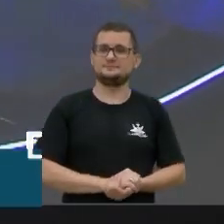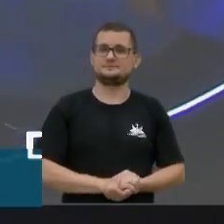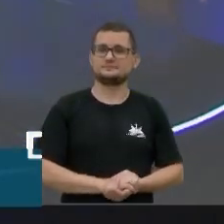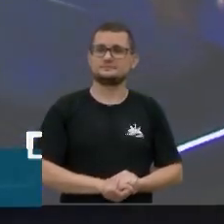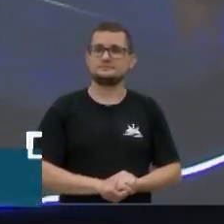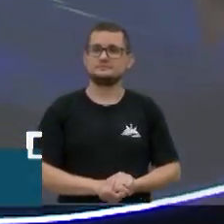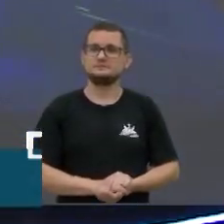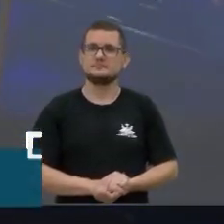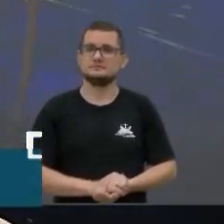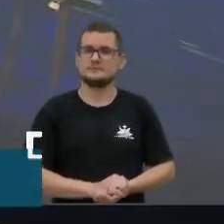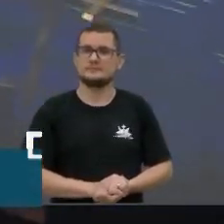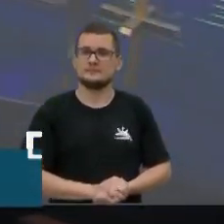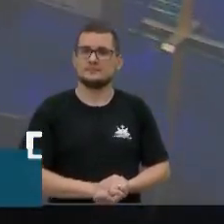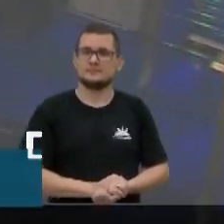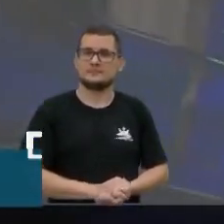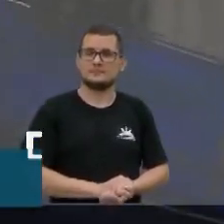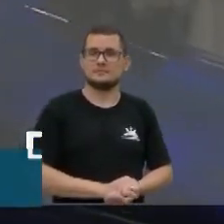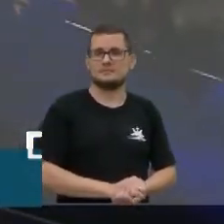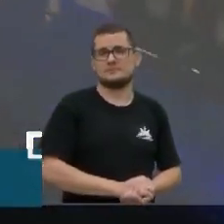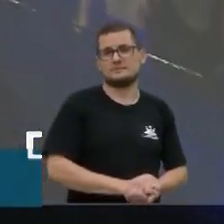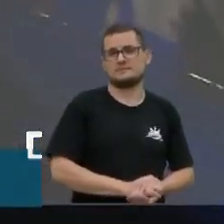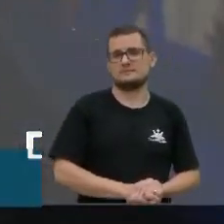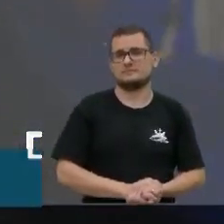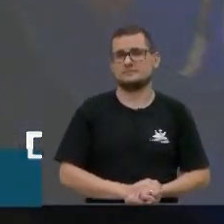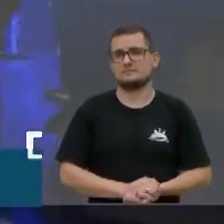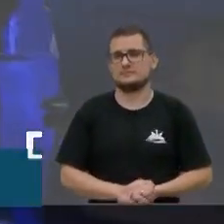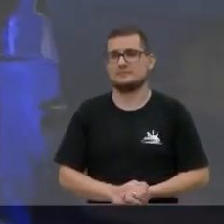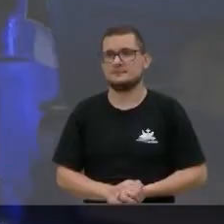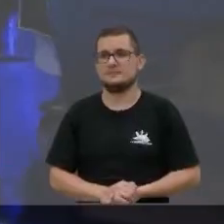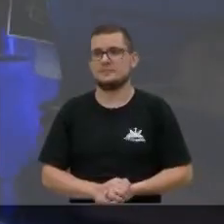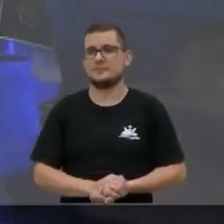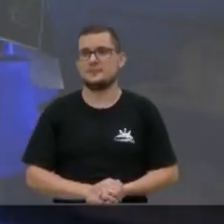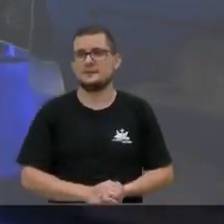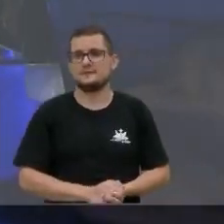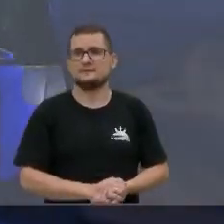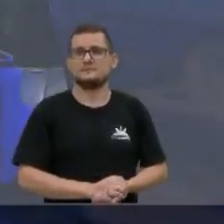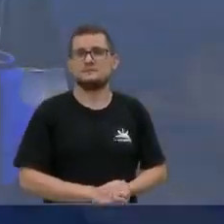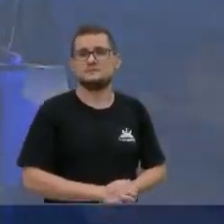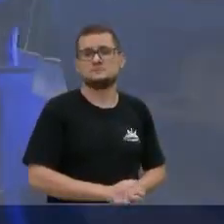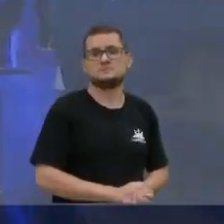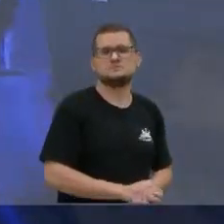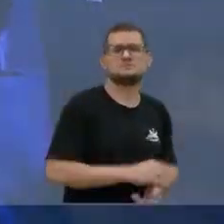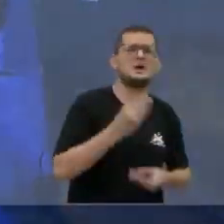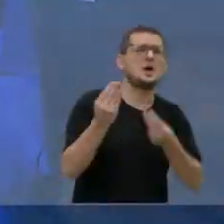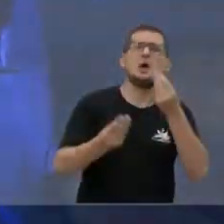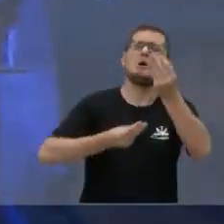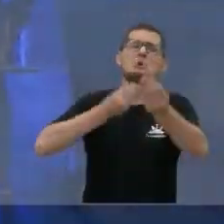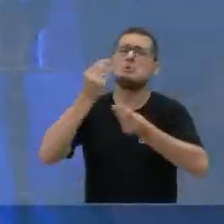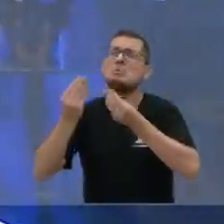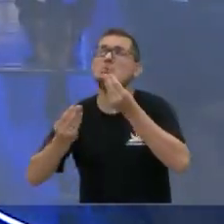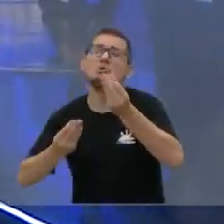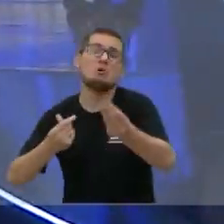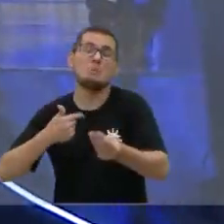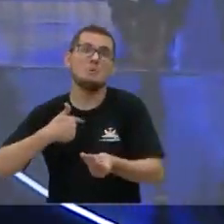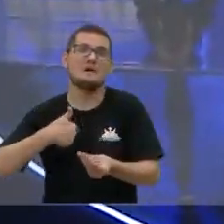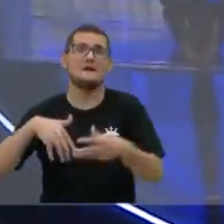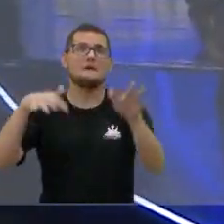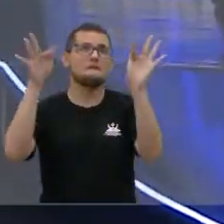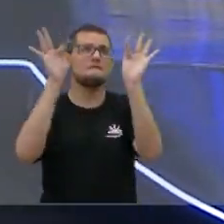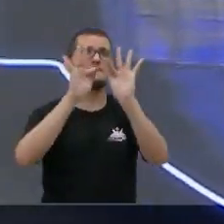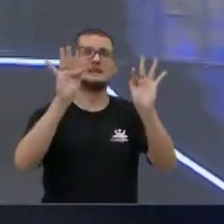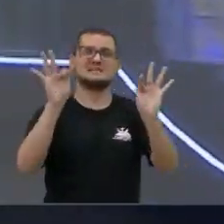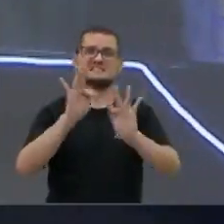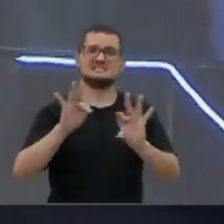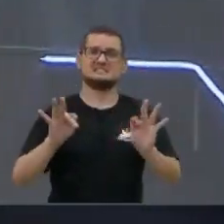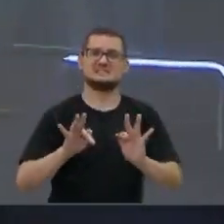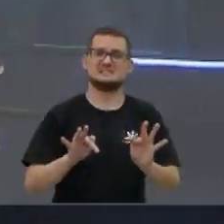Laia, laia, como posso ser feliz? Como posso ser feliz? Se